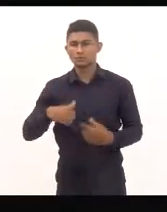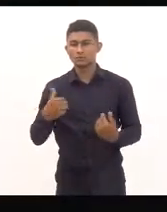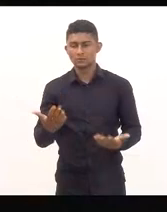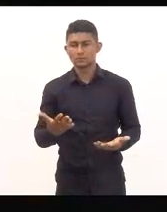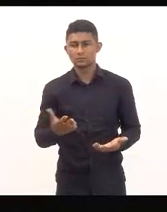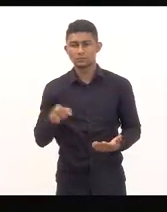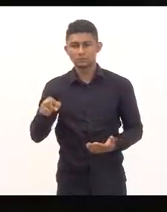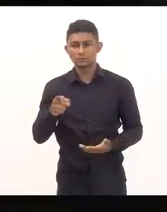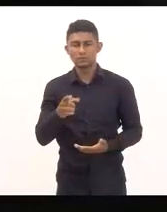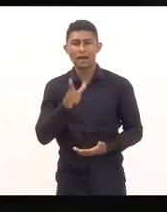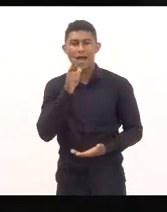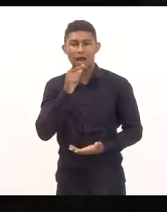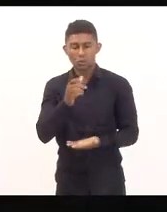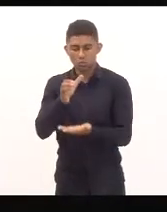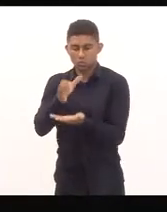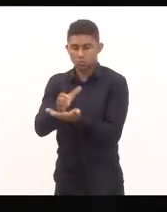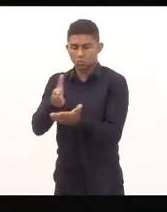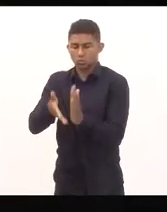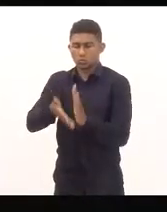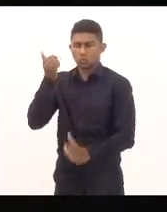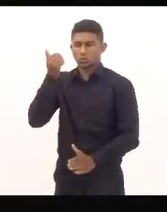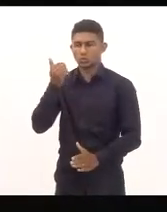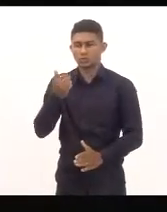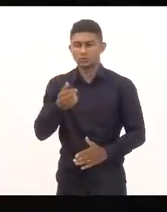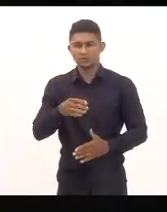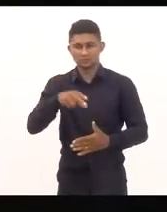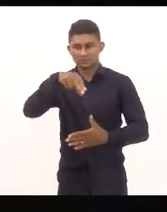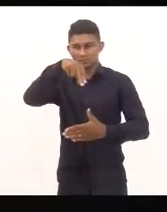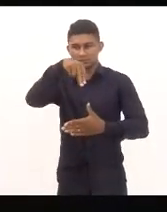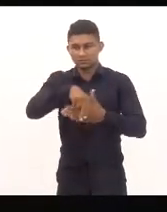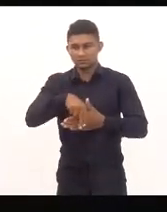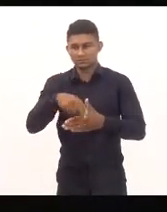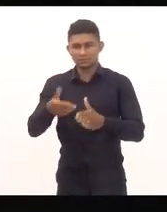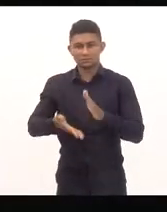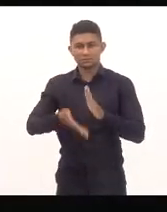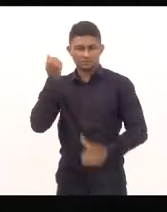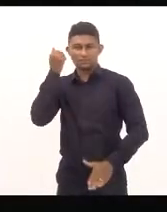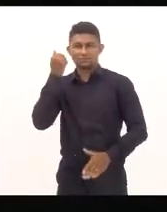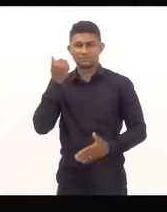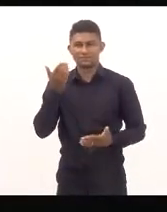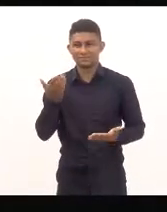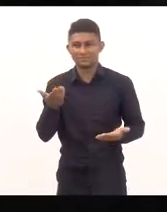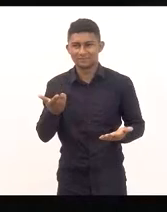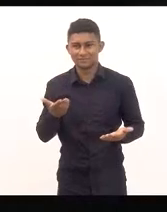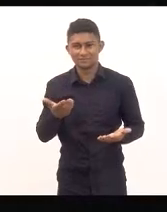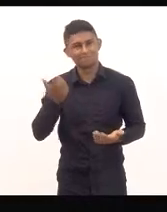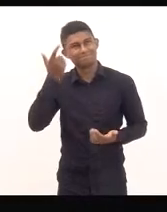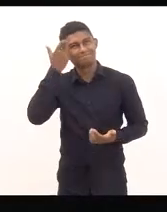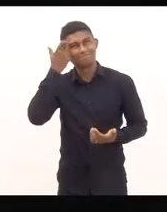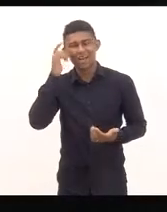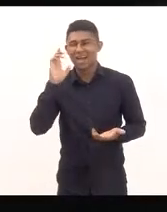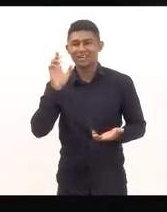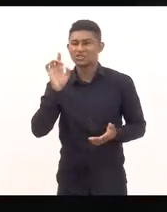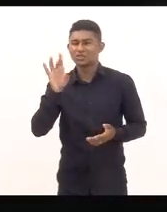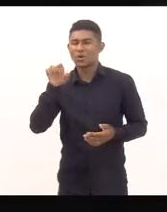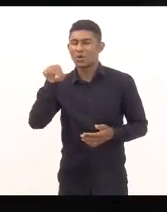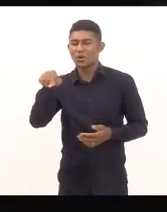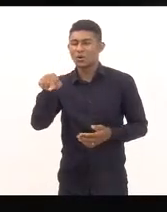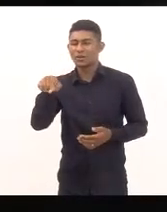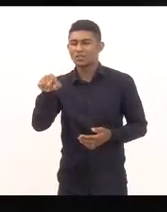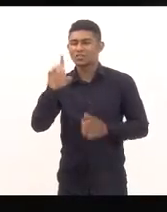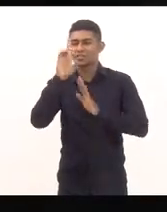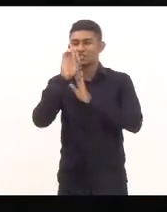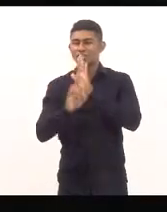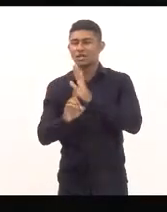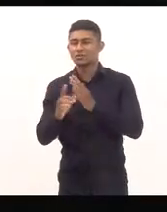d'água, tirar um clipe de papel. Ah, nós só vamos tirar esse fio de cabelo aqui que a gente não vai dar direito.